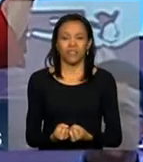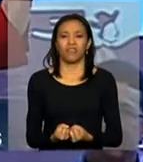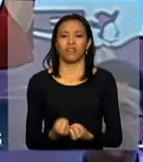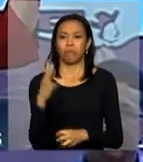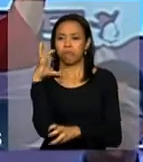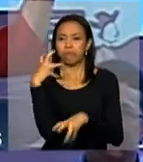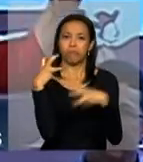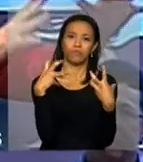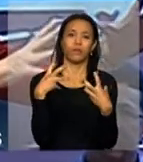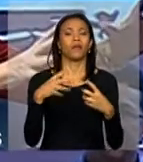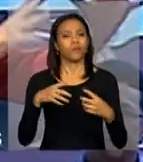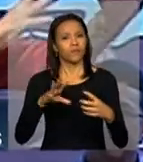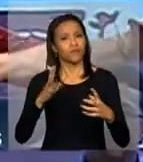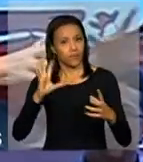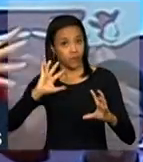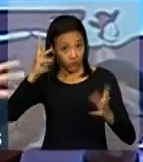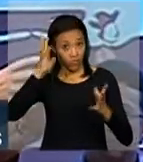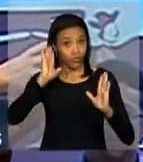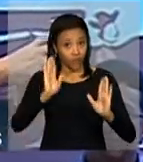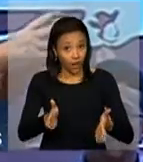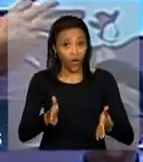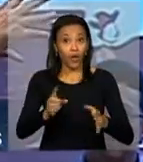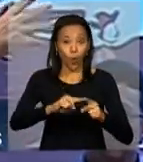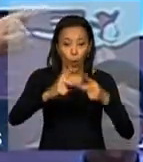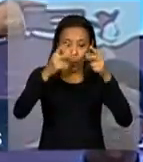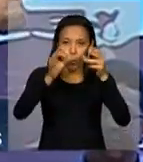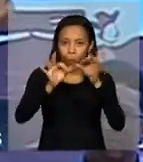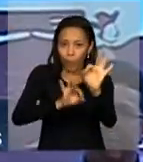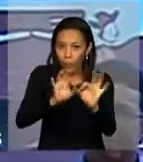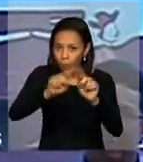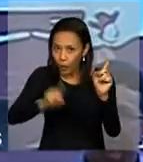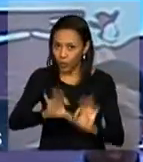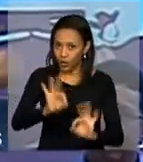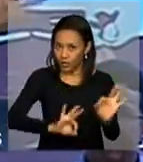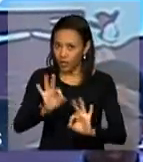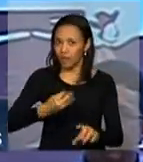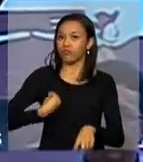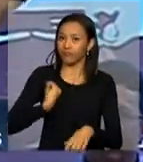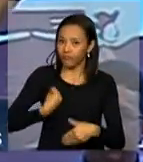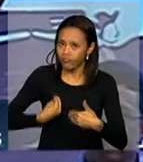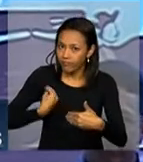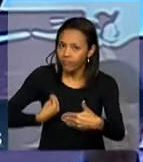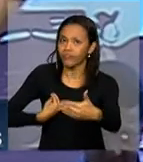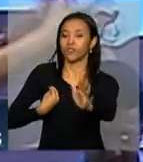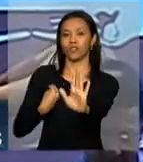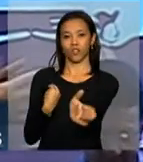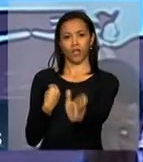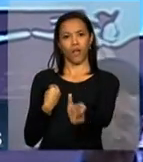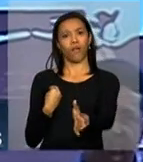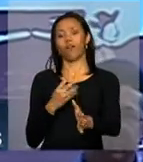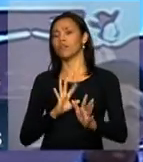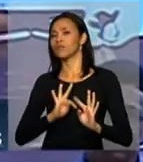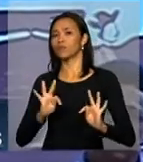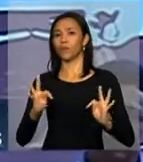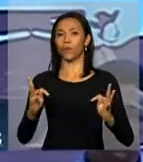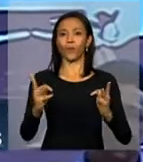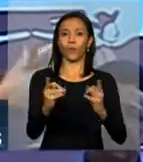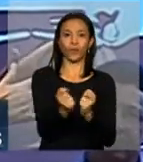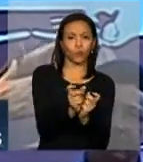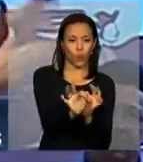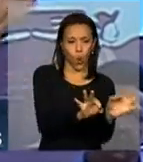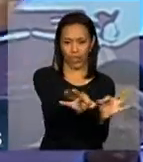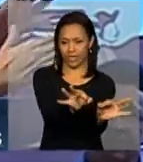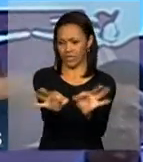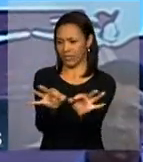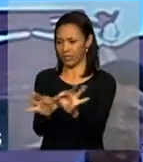nosso plano semiárido implantado, mesmo com todos os projetos